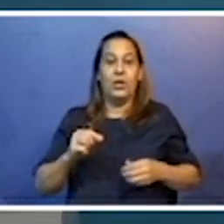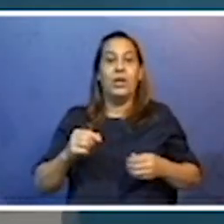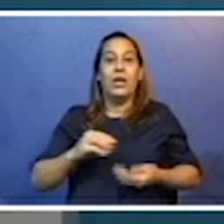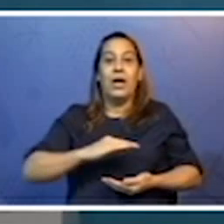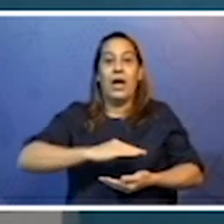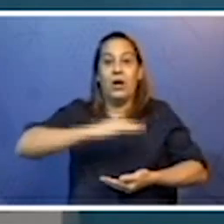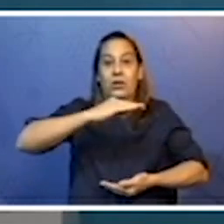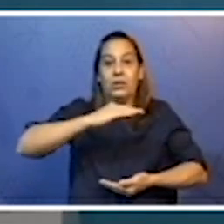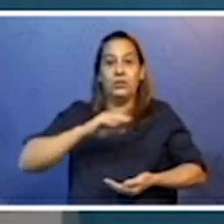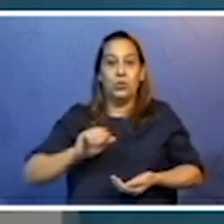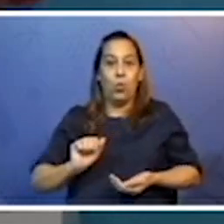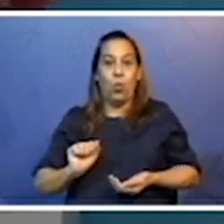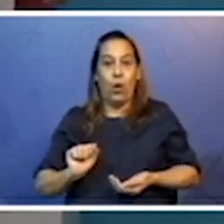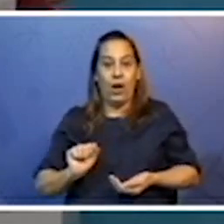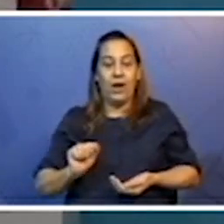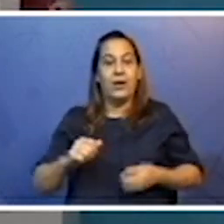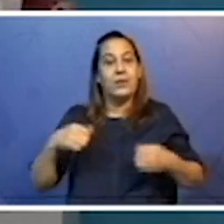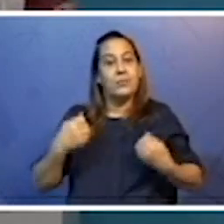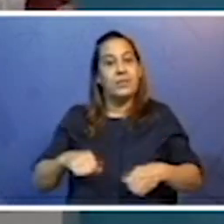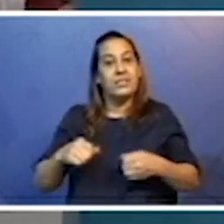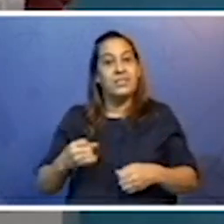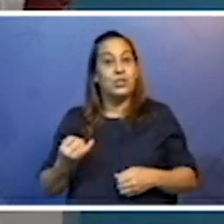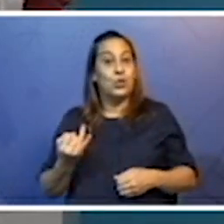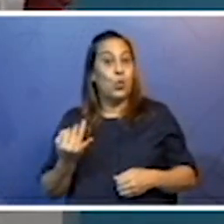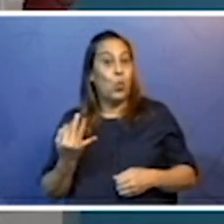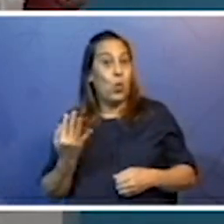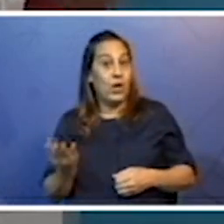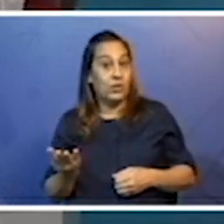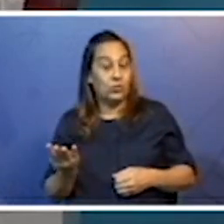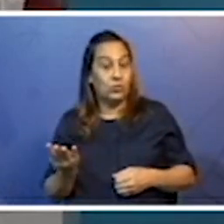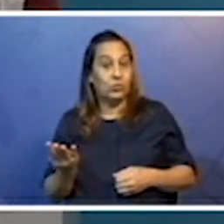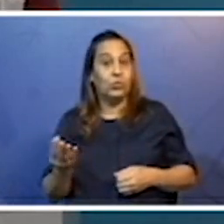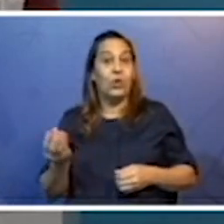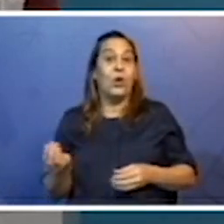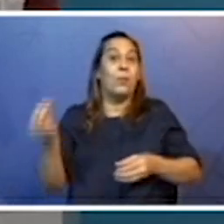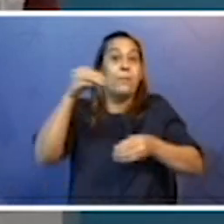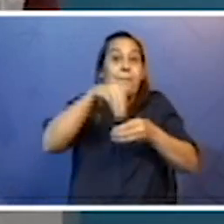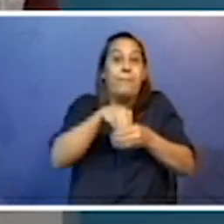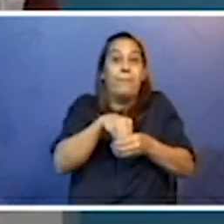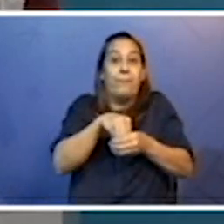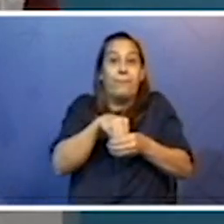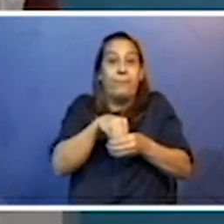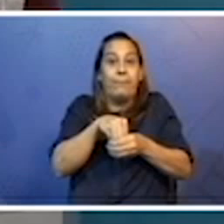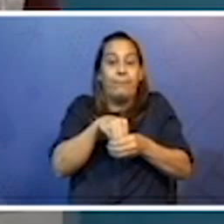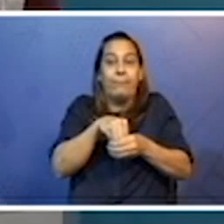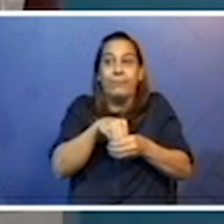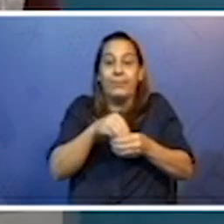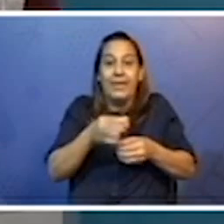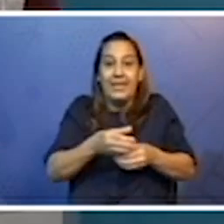2 litros, como todos os outros. E essa garrafinha, gente, ela tem